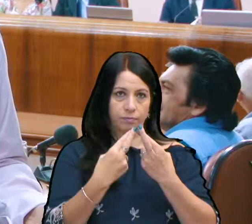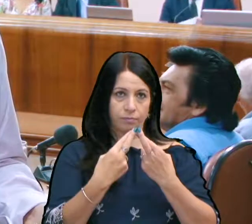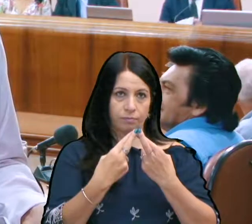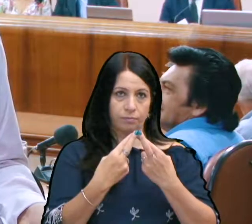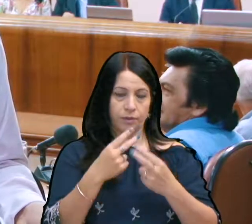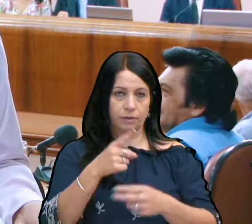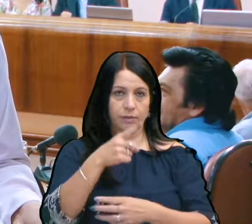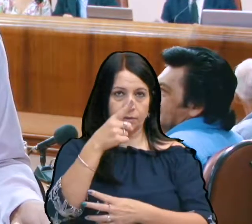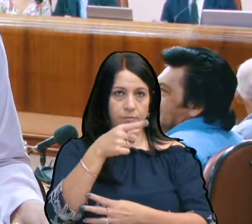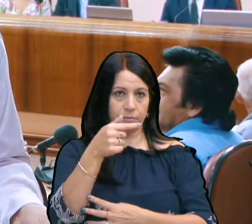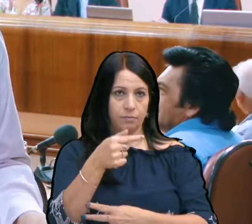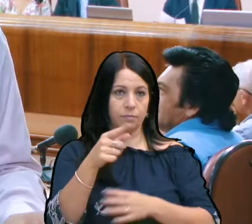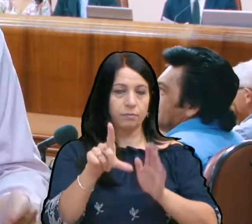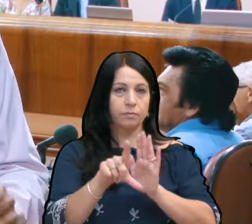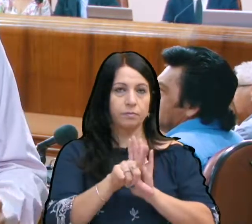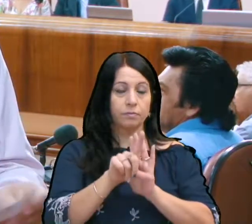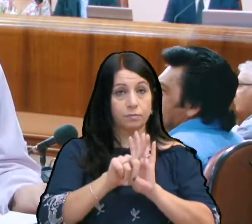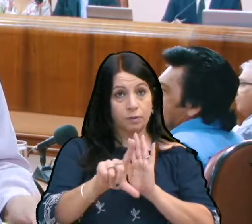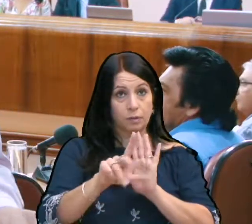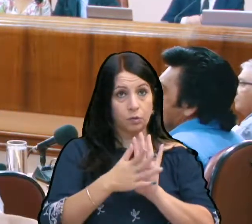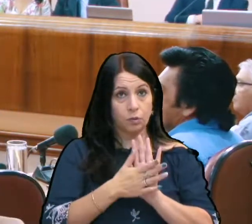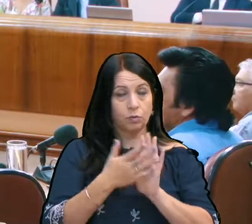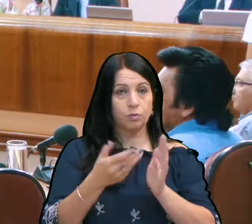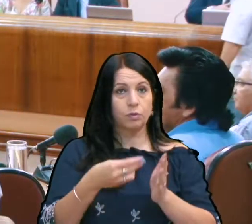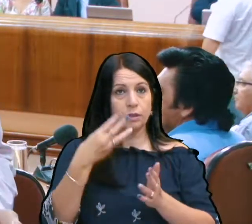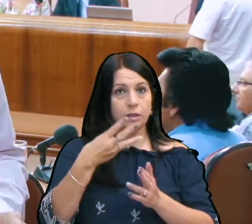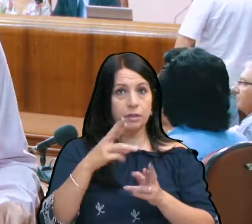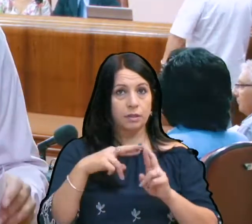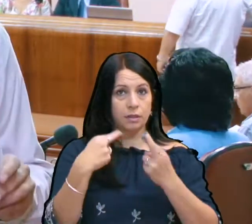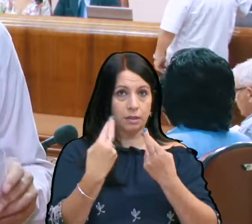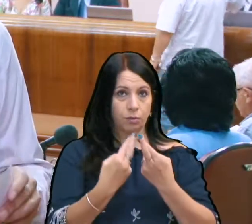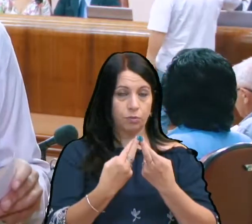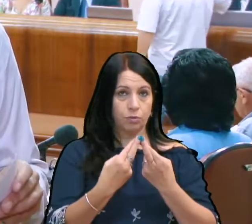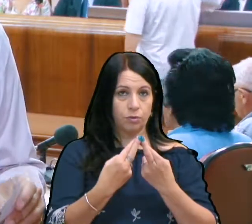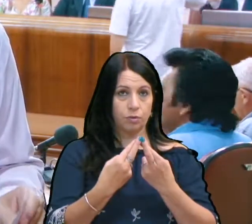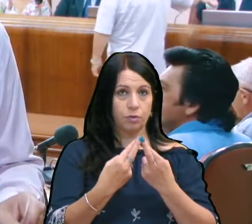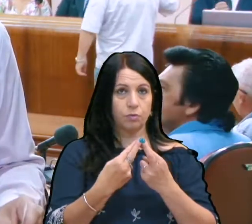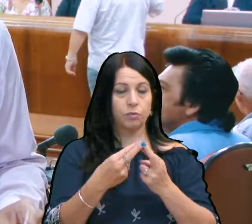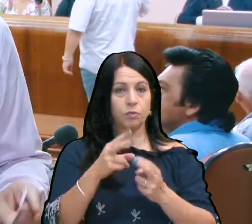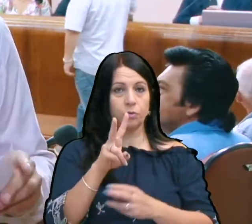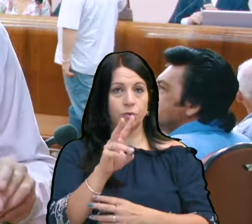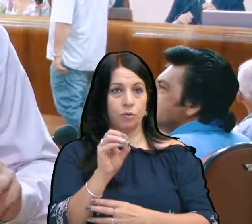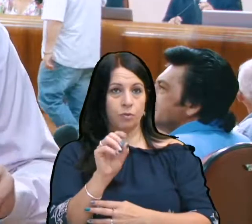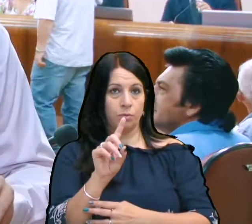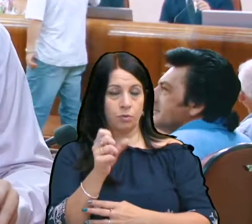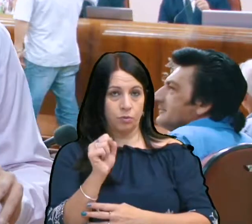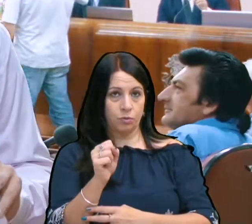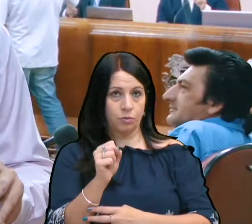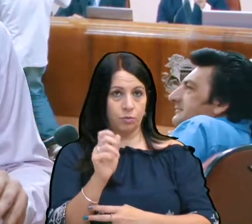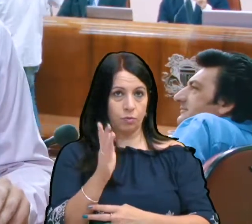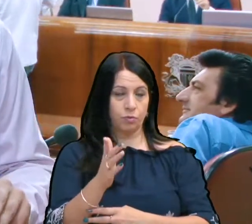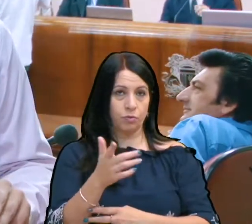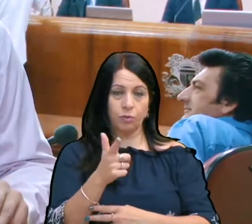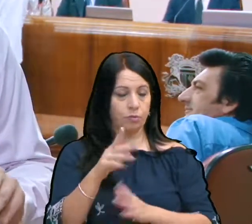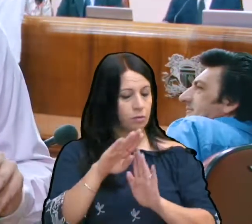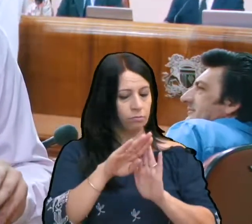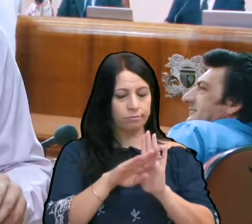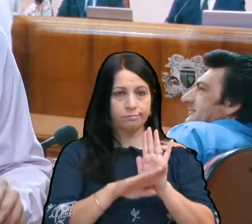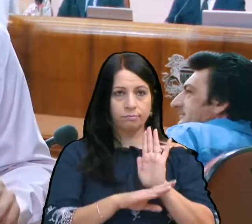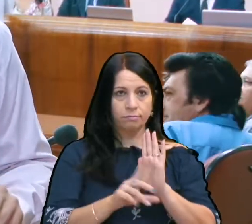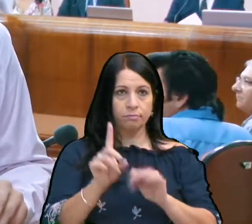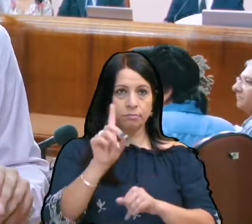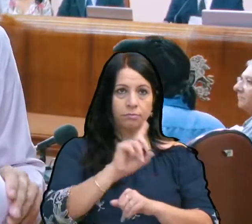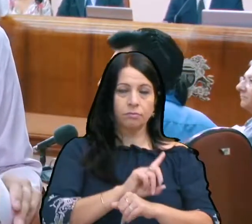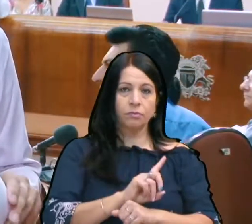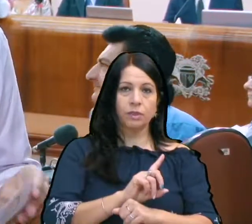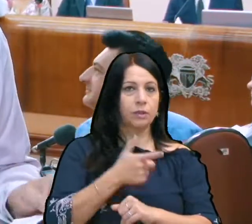da 17ª legislatura ou a terceira sessão ordinária de 2018. Hoje não teremos ordem do dia, o que significa